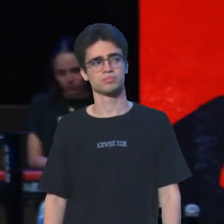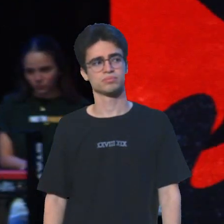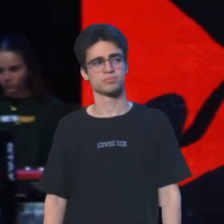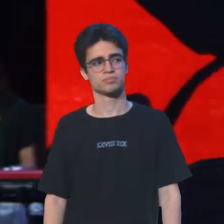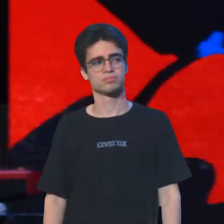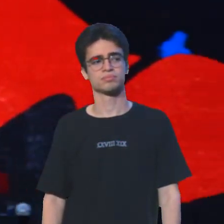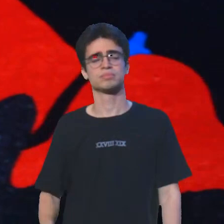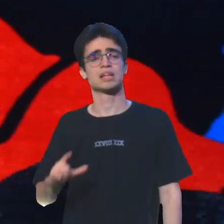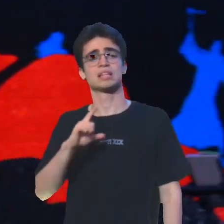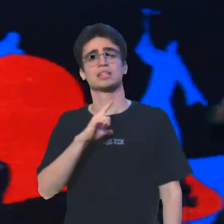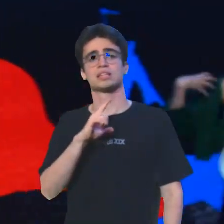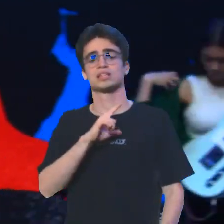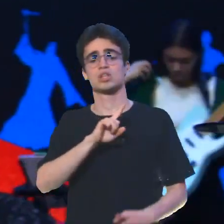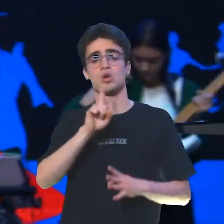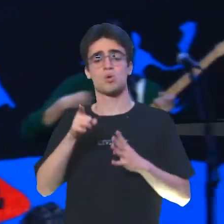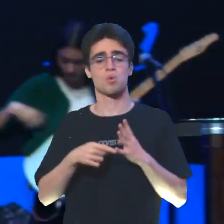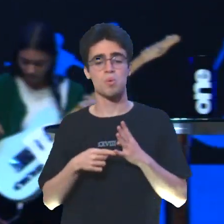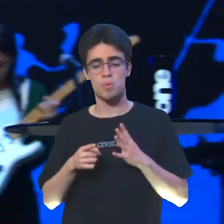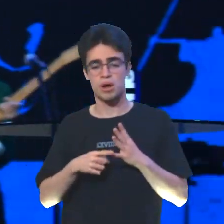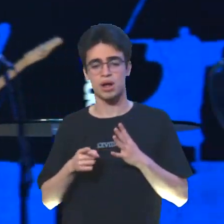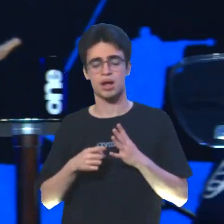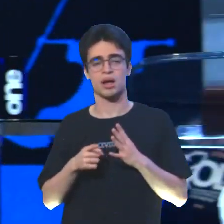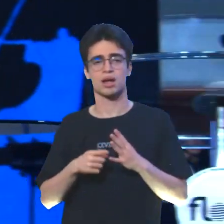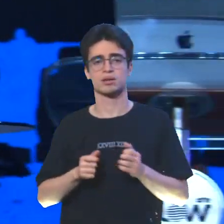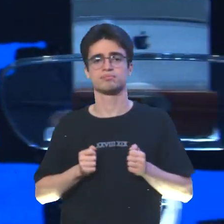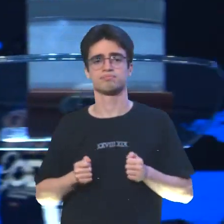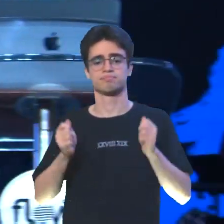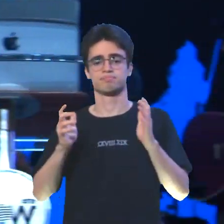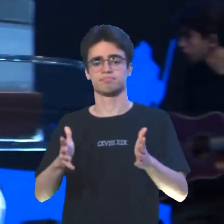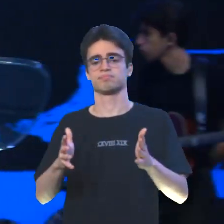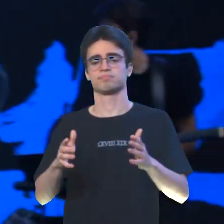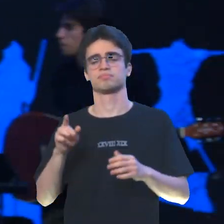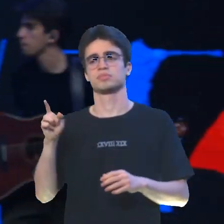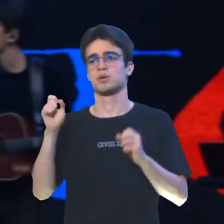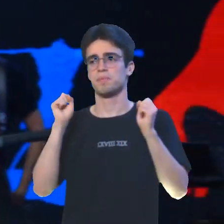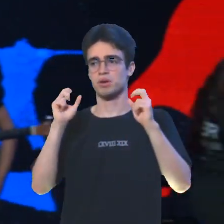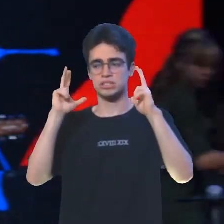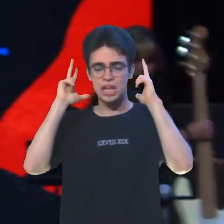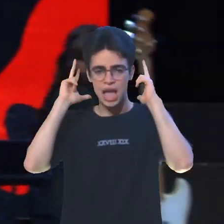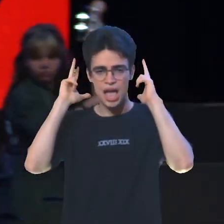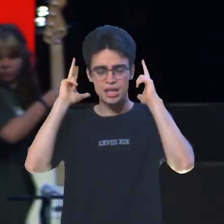Existe um quarto ato de Moisés